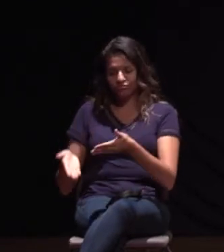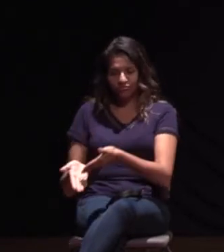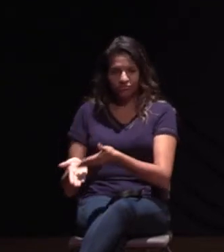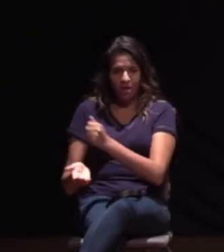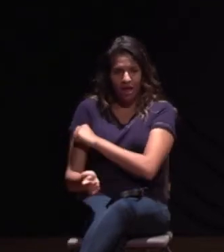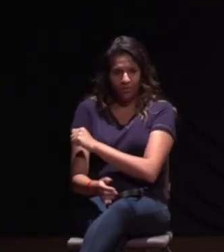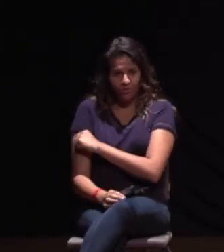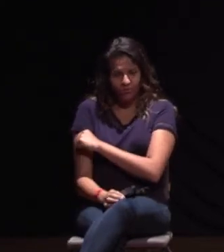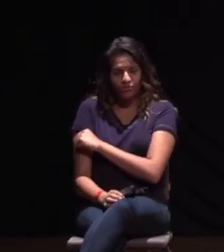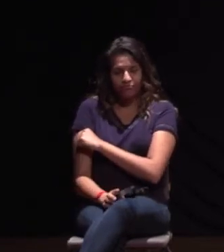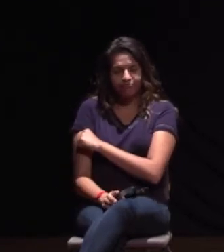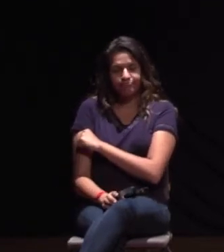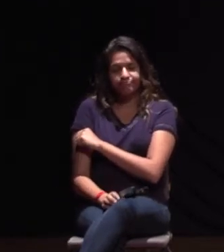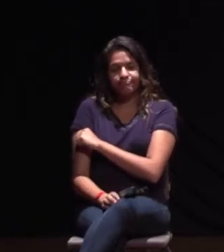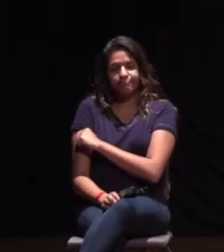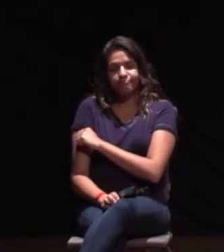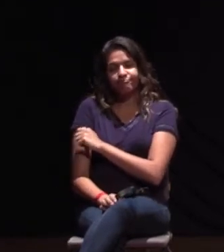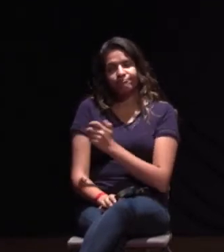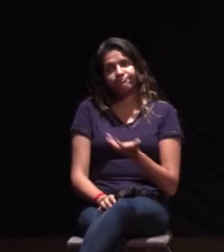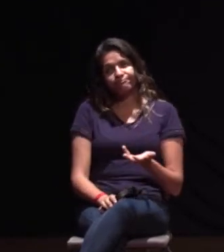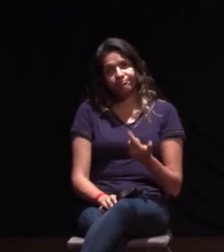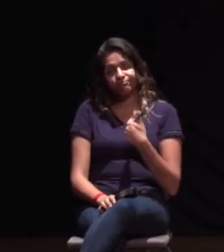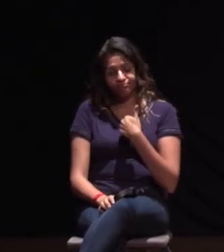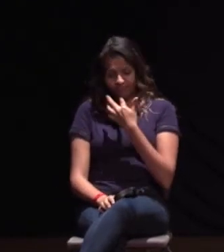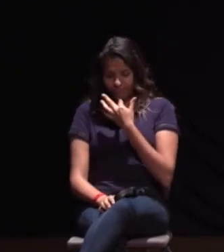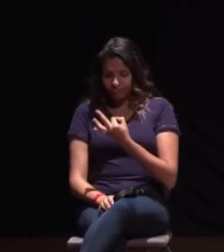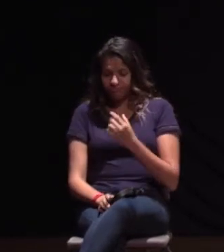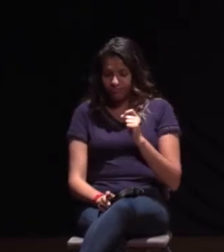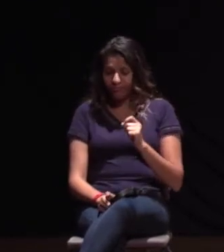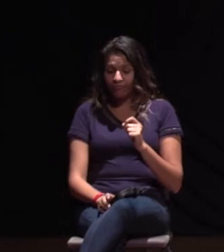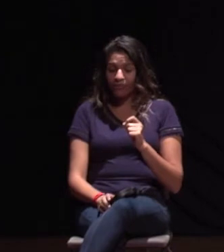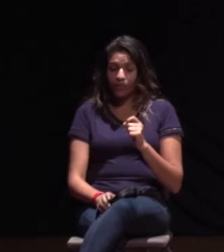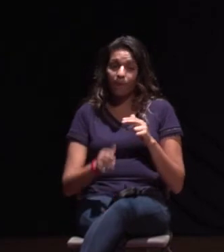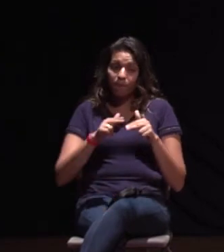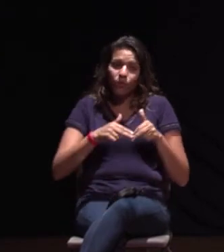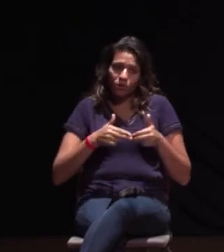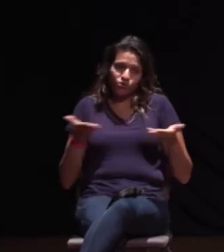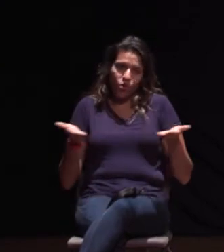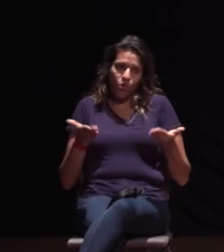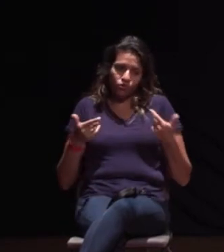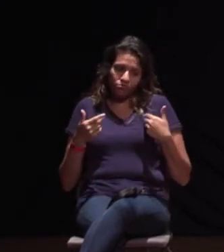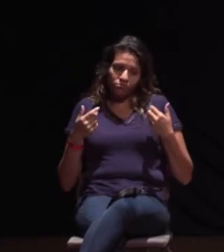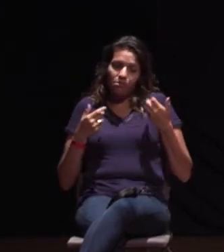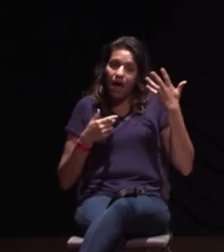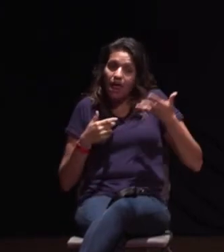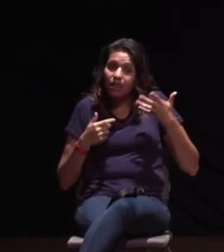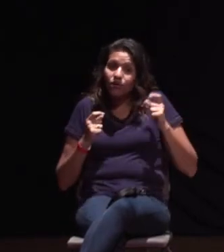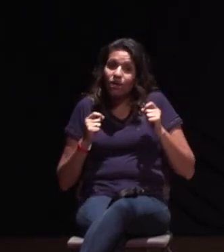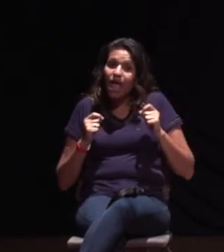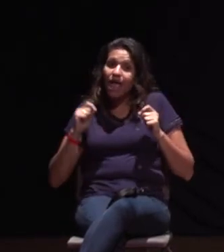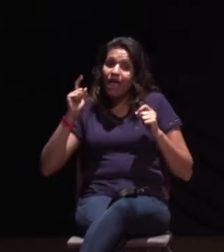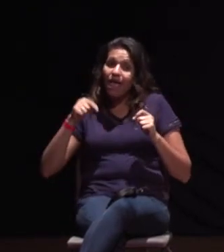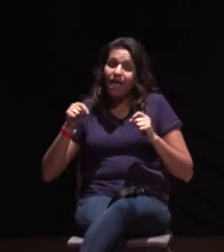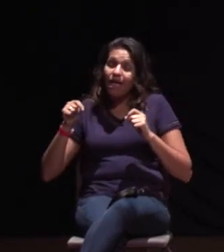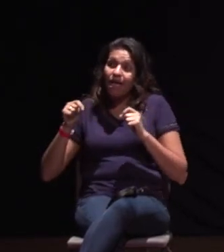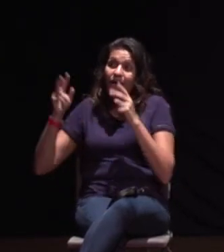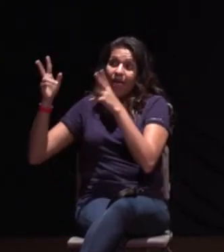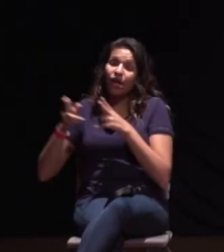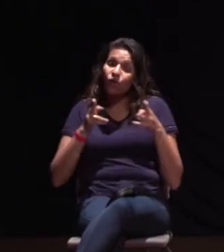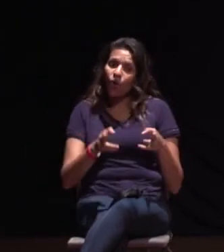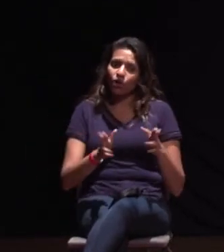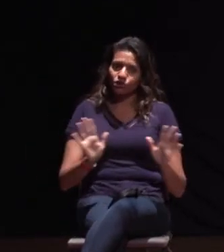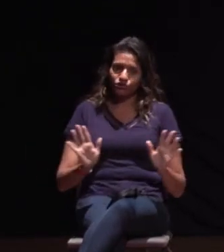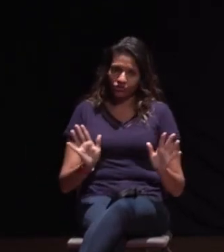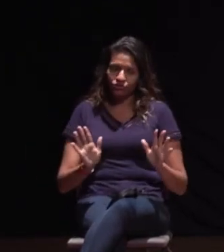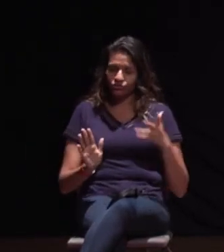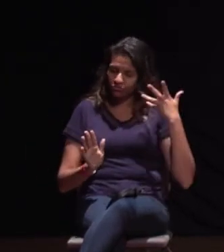Então, assim, o que eu acho que eu fiz hoje foi um recorte, mas que as aproximações com essas questões se